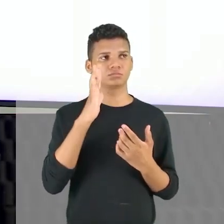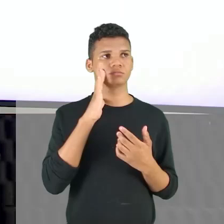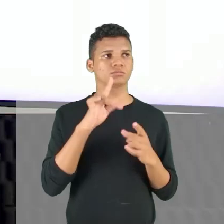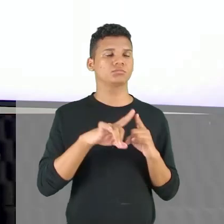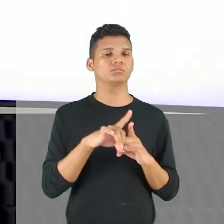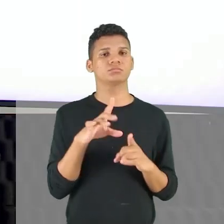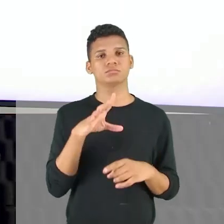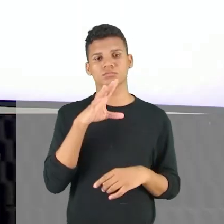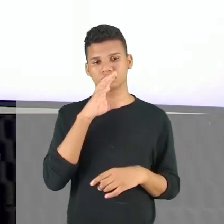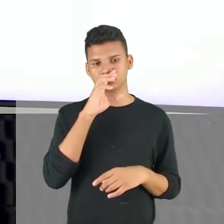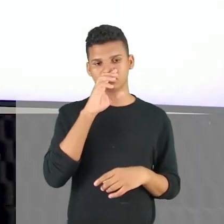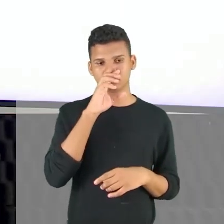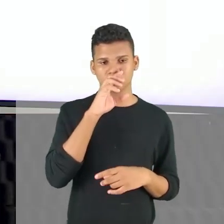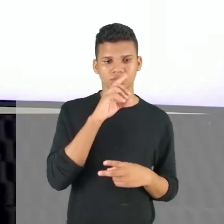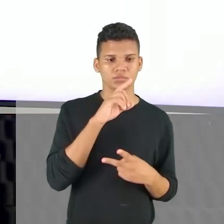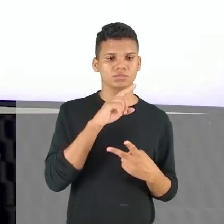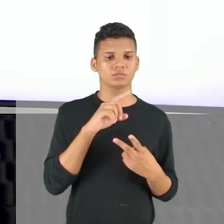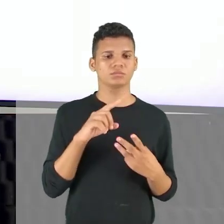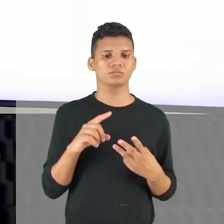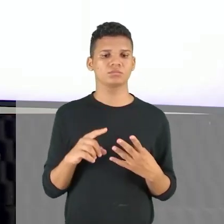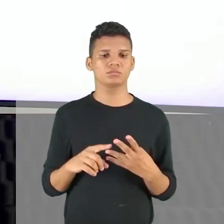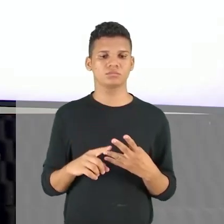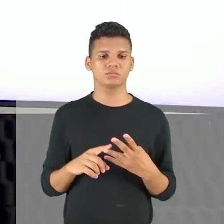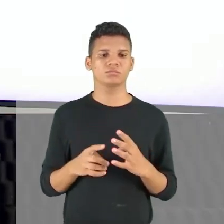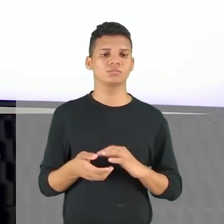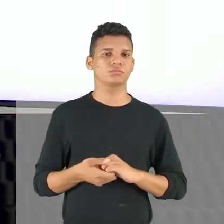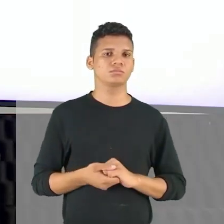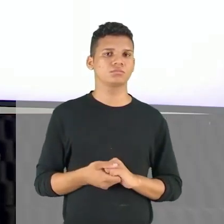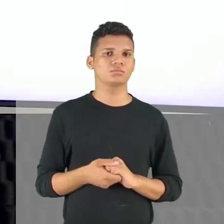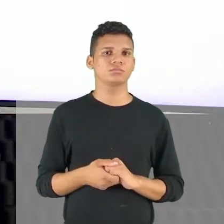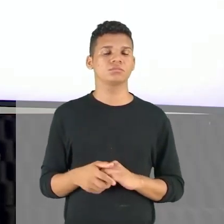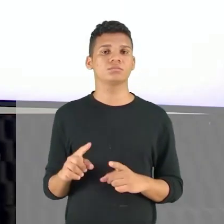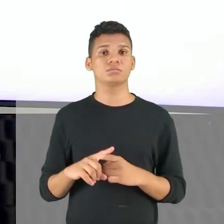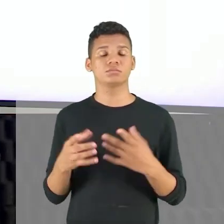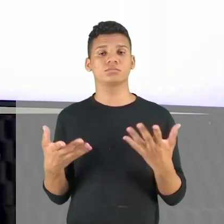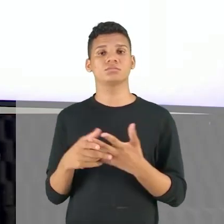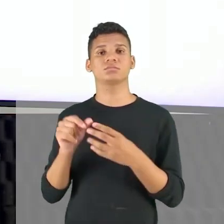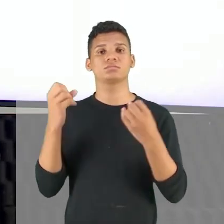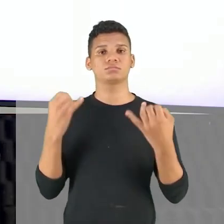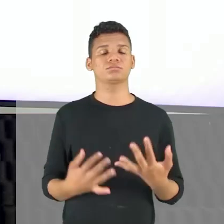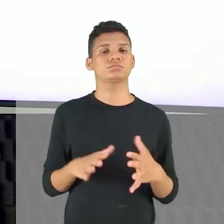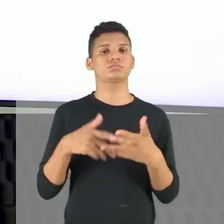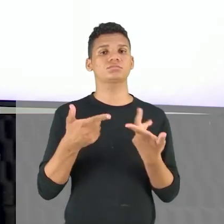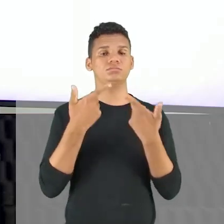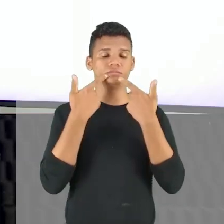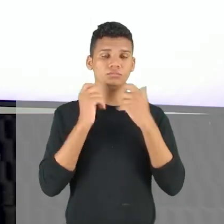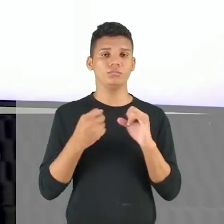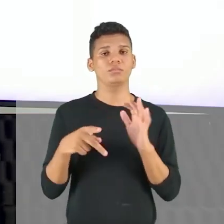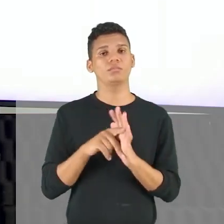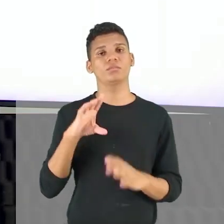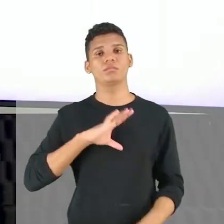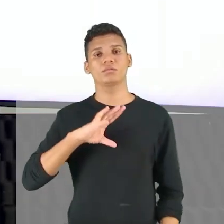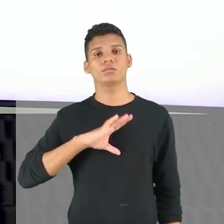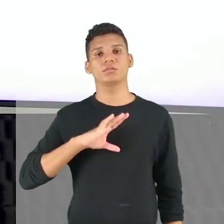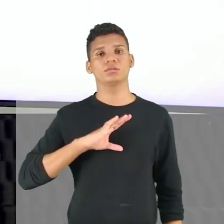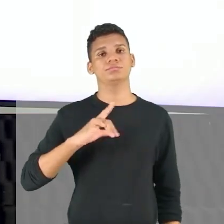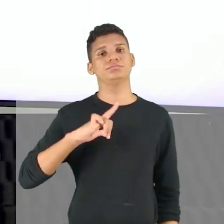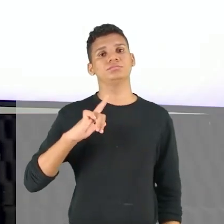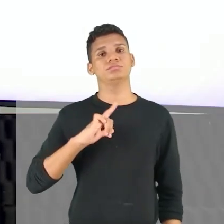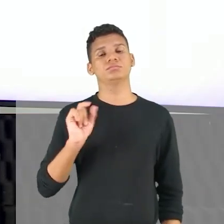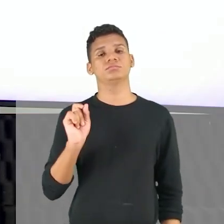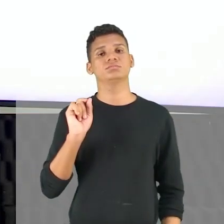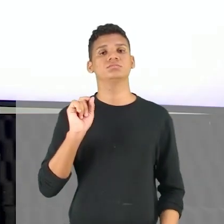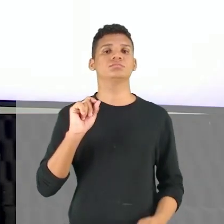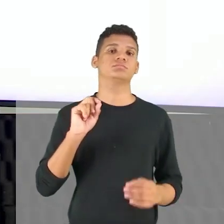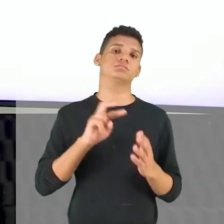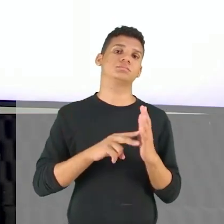respirava, extrañava ou anhelava, tá? Bora lá, deixa eu explicar uma coisinha para vocês. Na língua portuguesa, existe a palavra